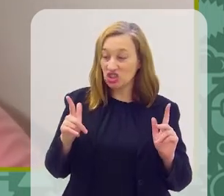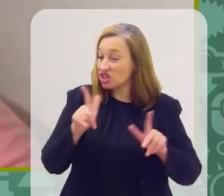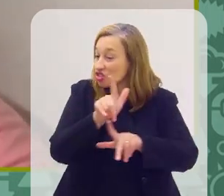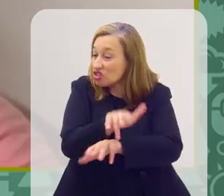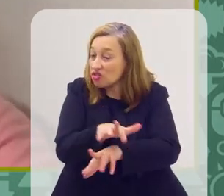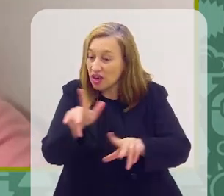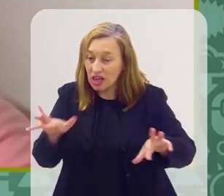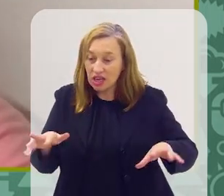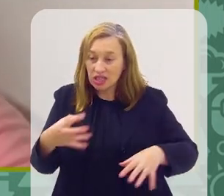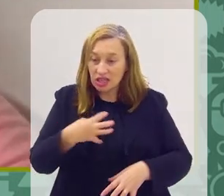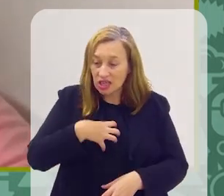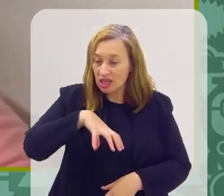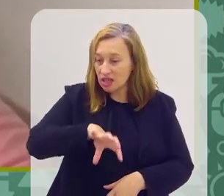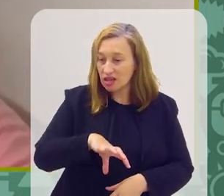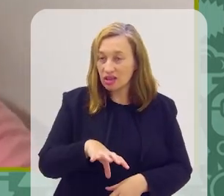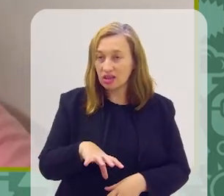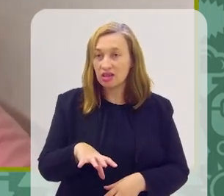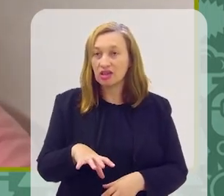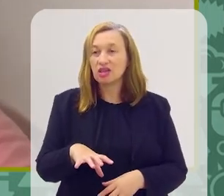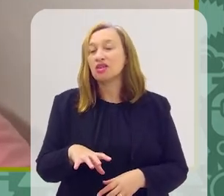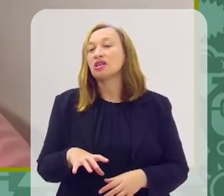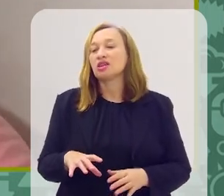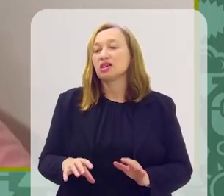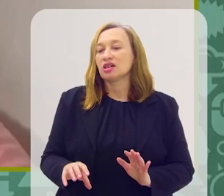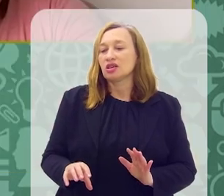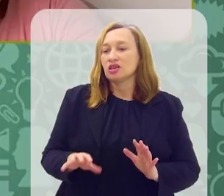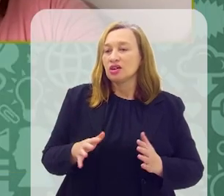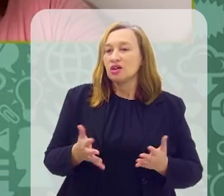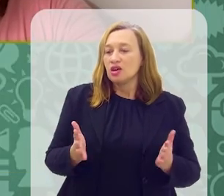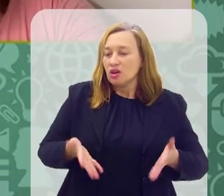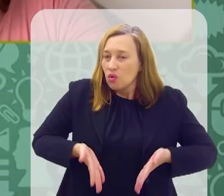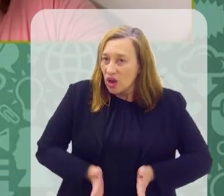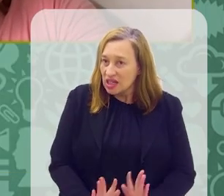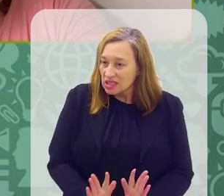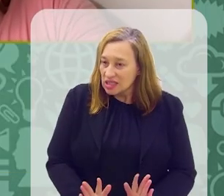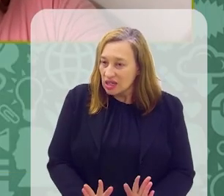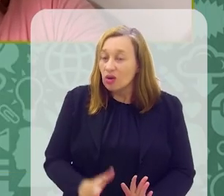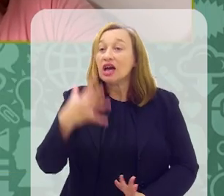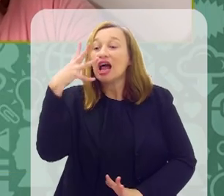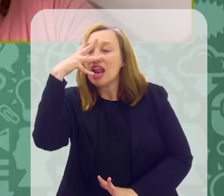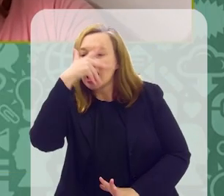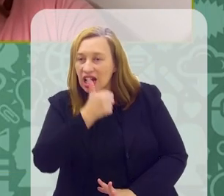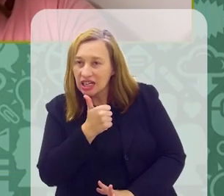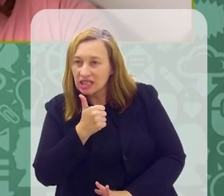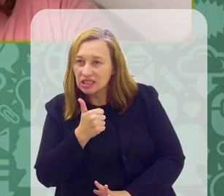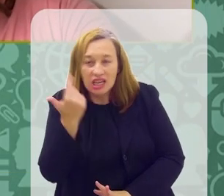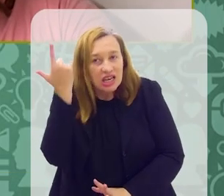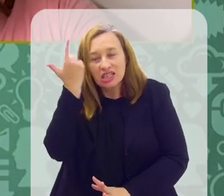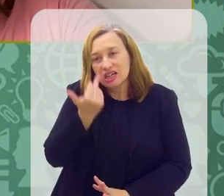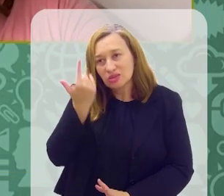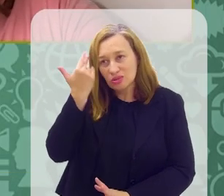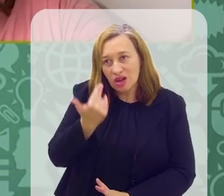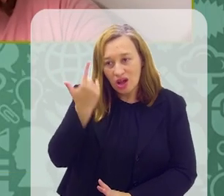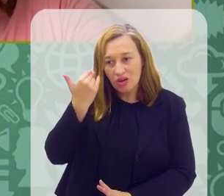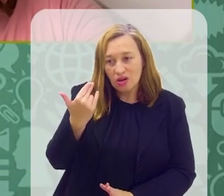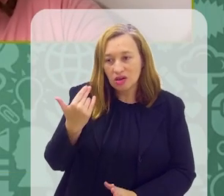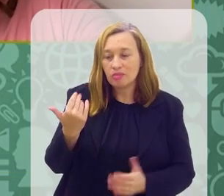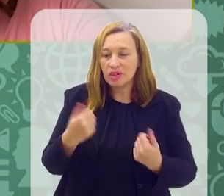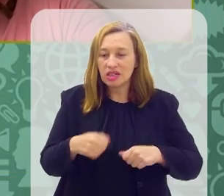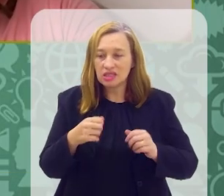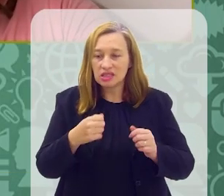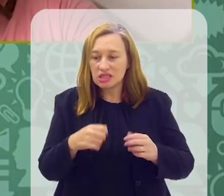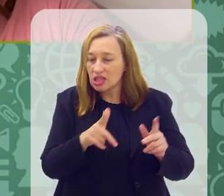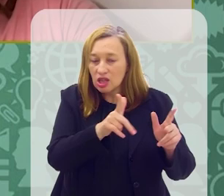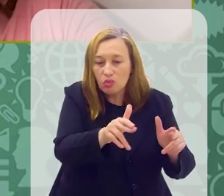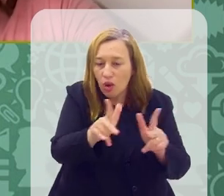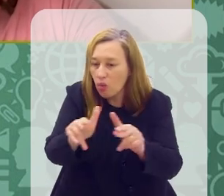ela é. Ela tem o seu valor do jeito que ela nasceu, e é assim que precisa ser entre todos os outros que estão